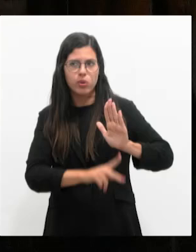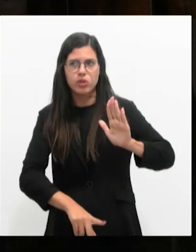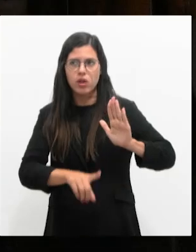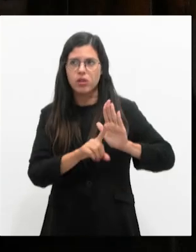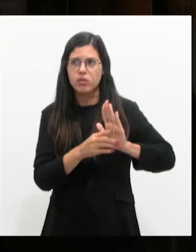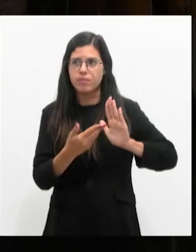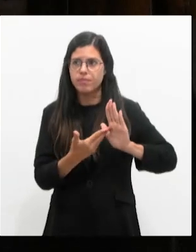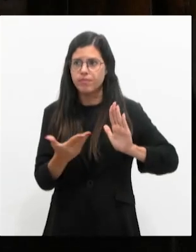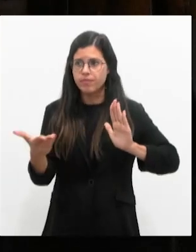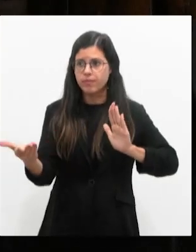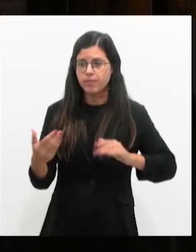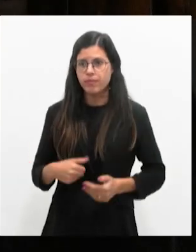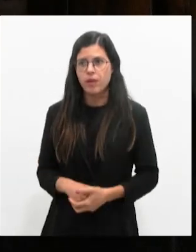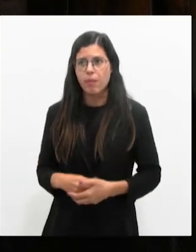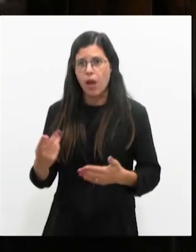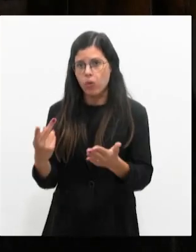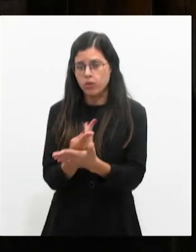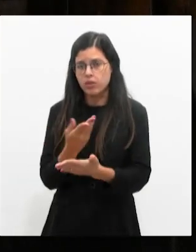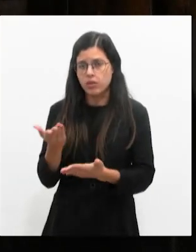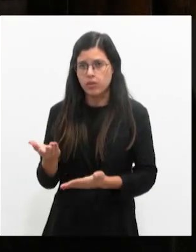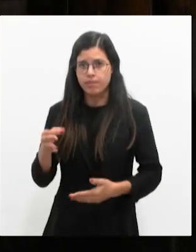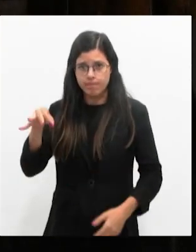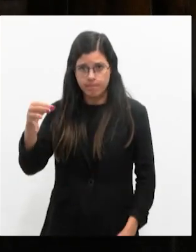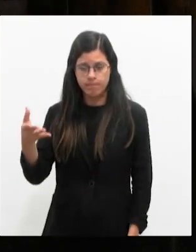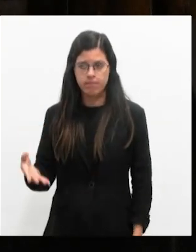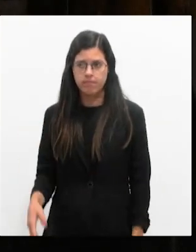para isso aqui. Como é que eu vou contra isso aqui?